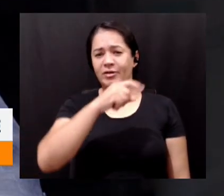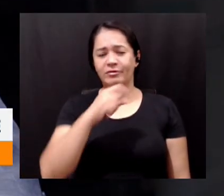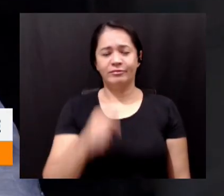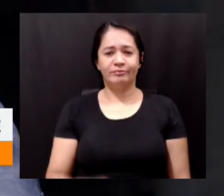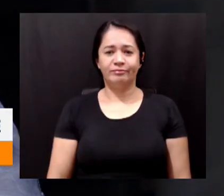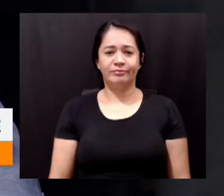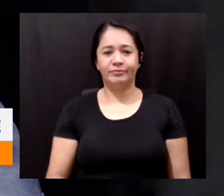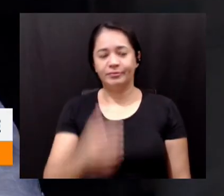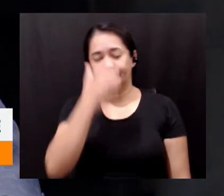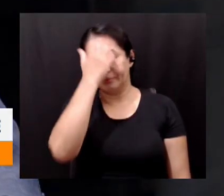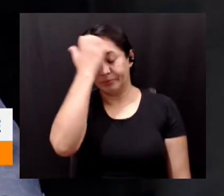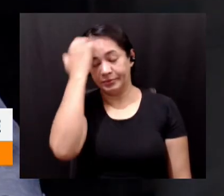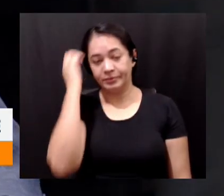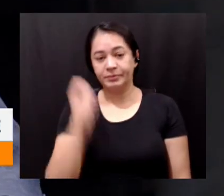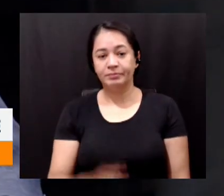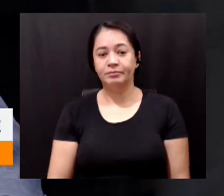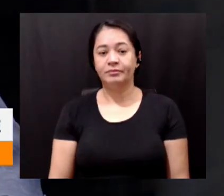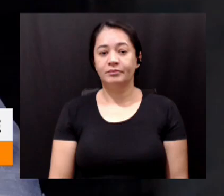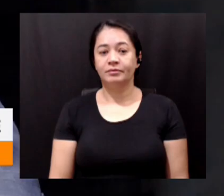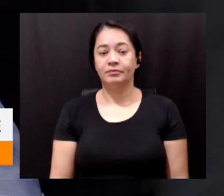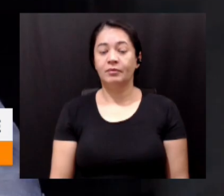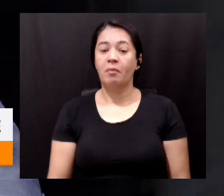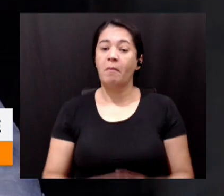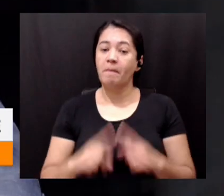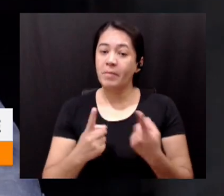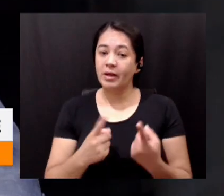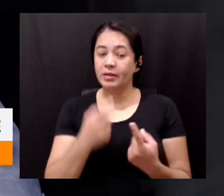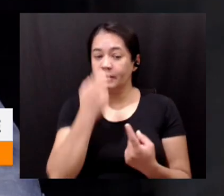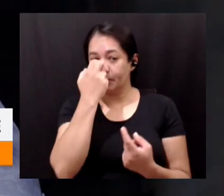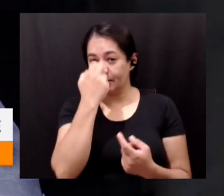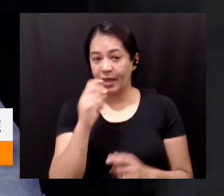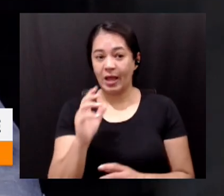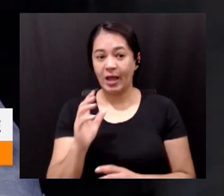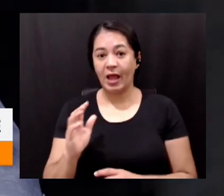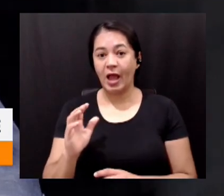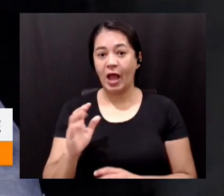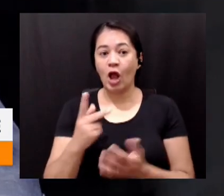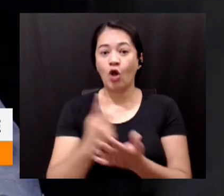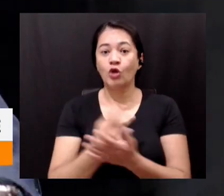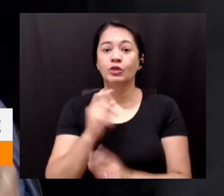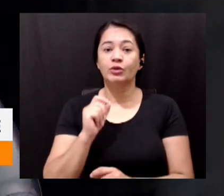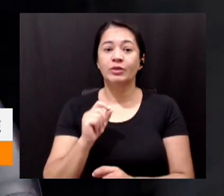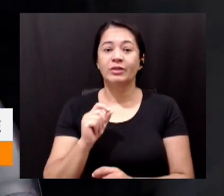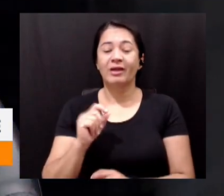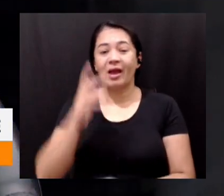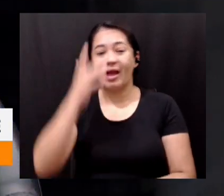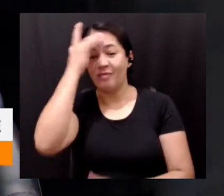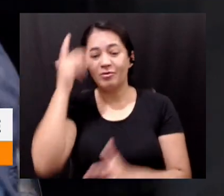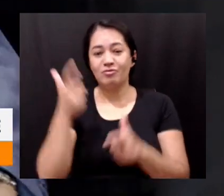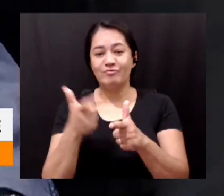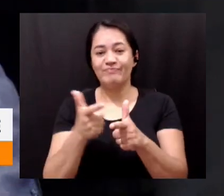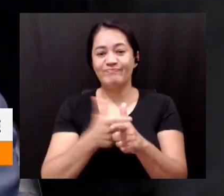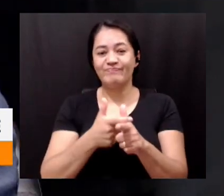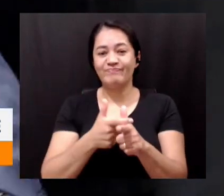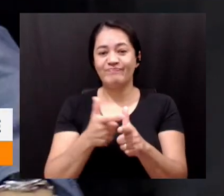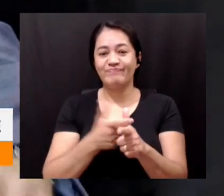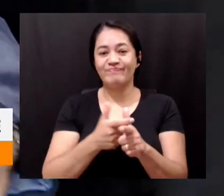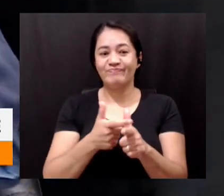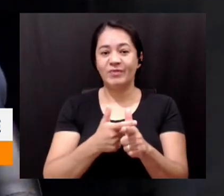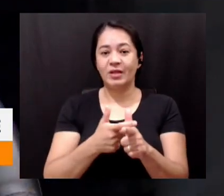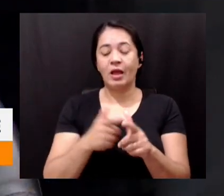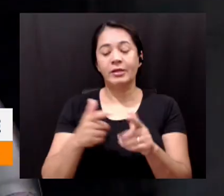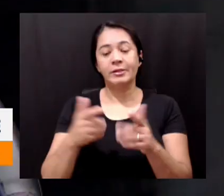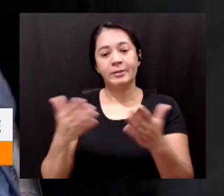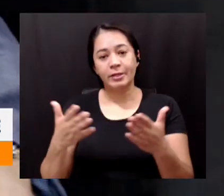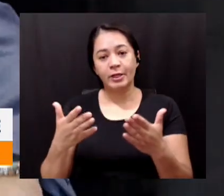isso, mas muitas vezes gera essa questão do endividamento, que é onde o Estado tem que estar operando, aí